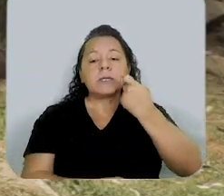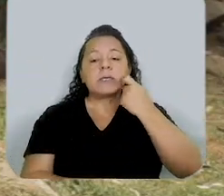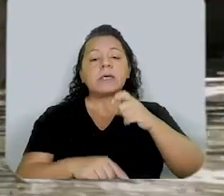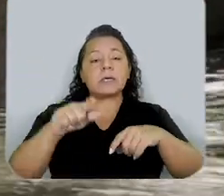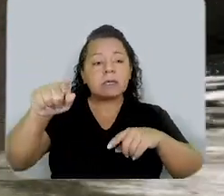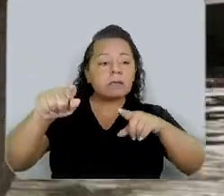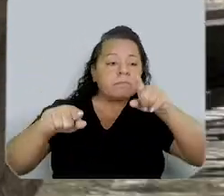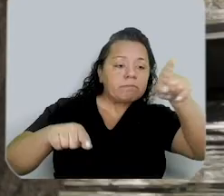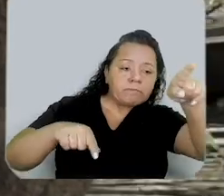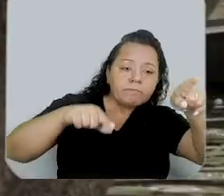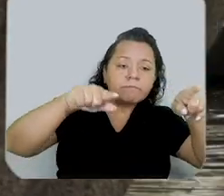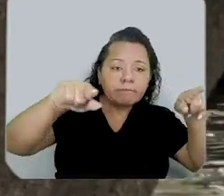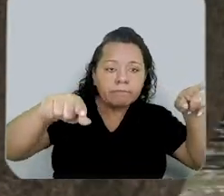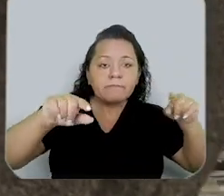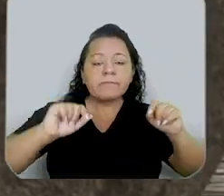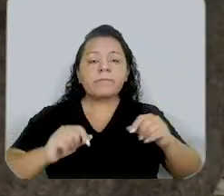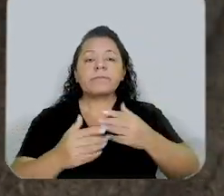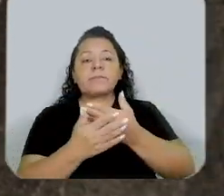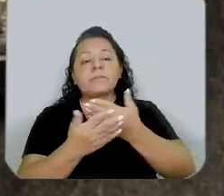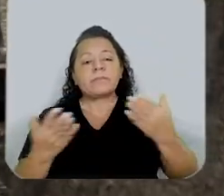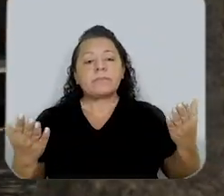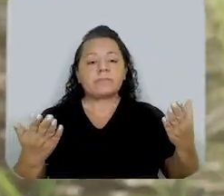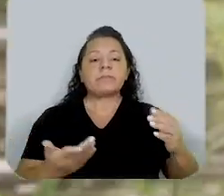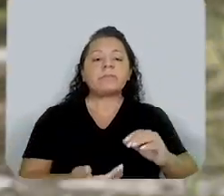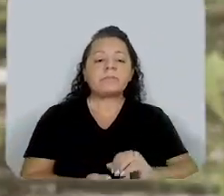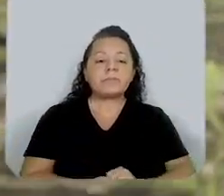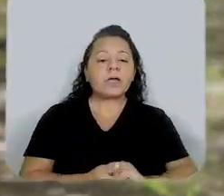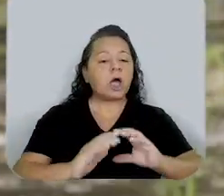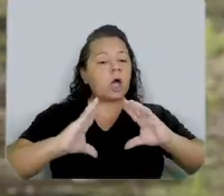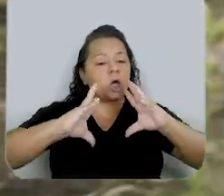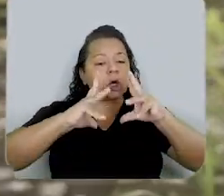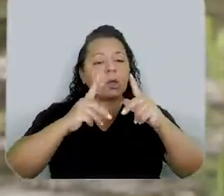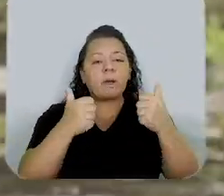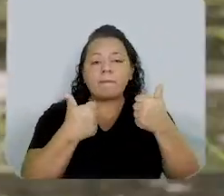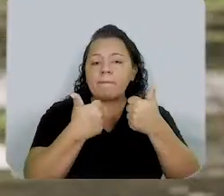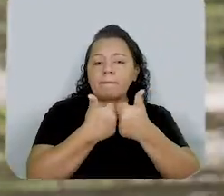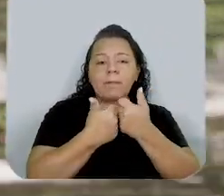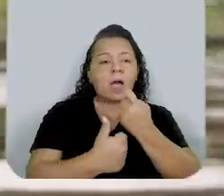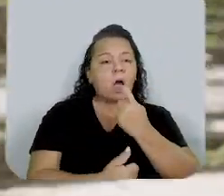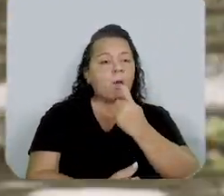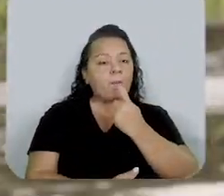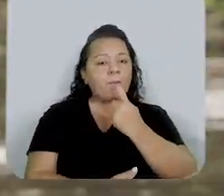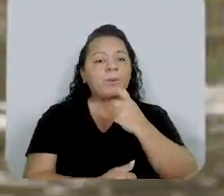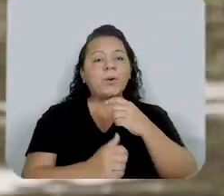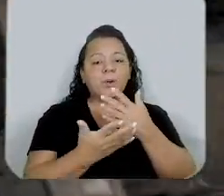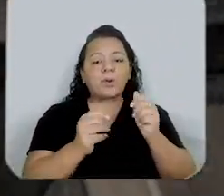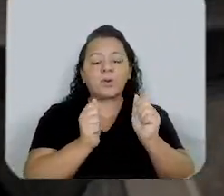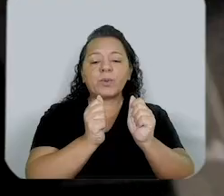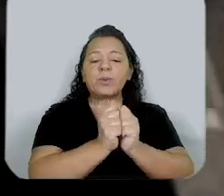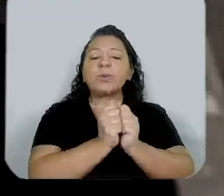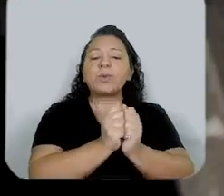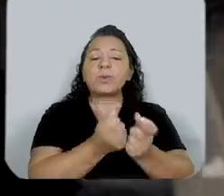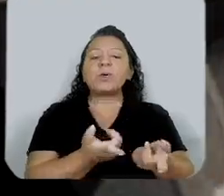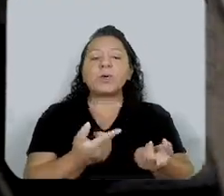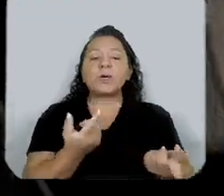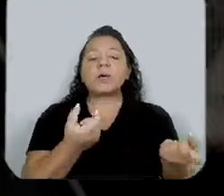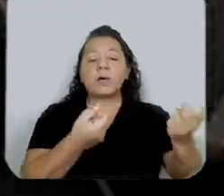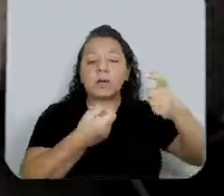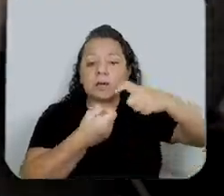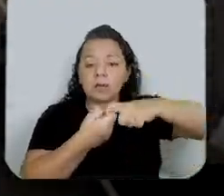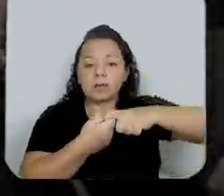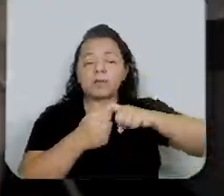aquele dali, tudo pertinho do outro. Aí me associei na colônia de pescador, né, para tirar a carteira de pescador